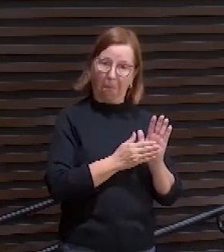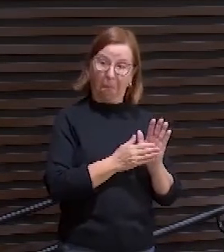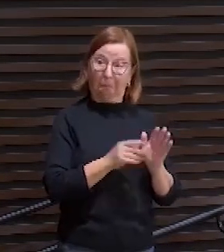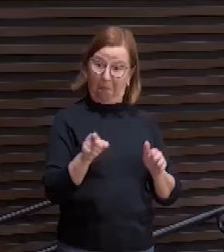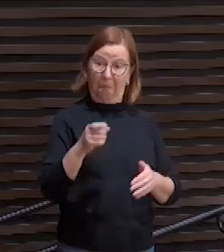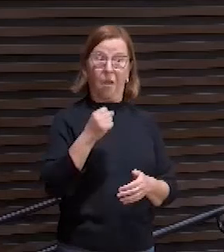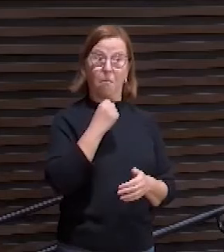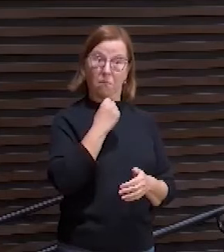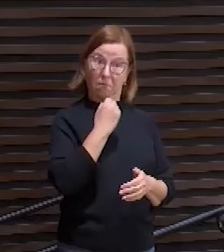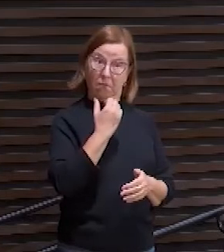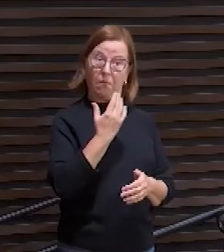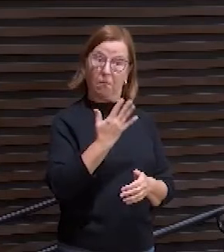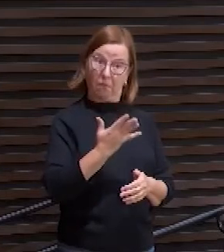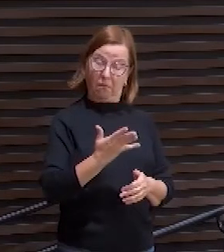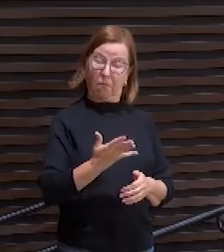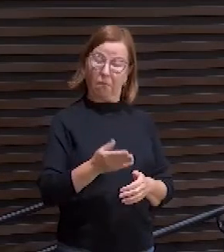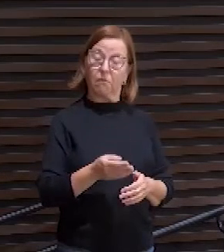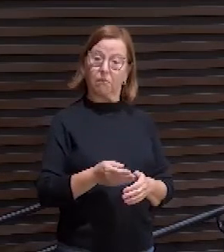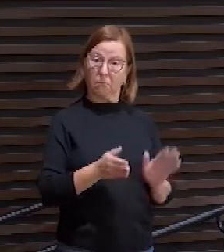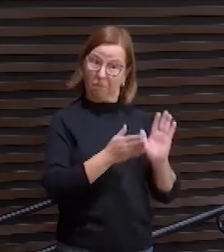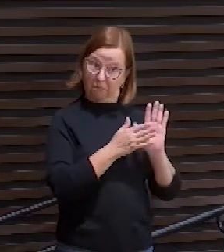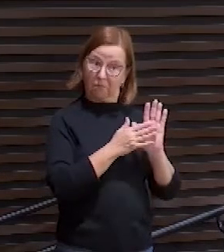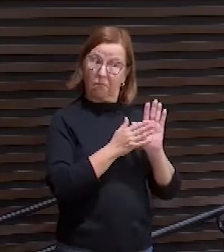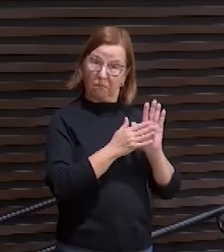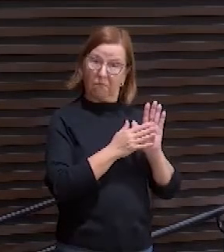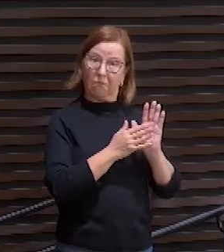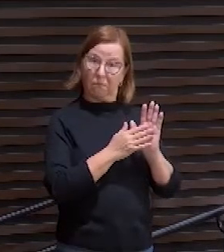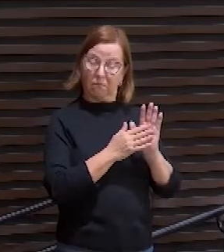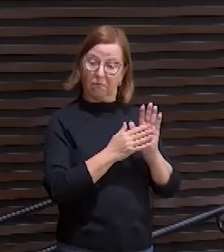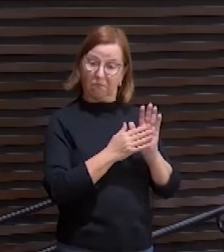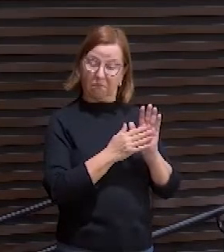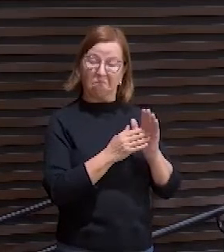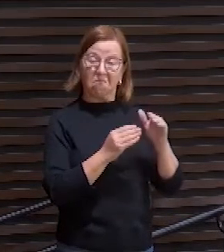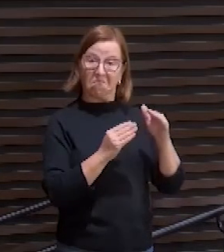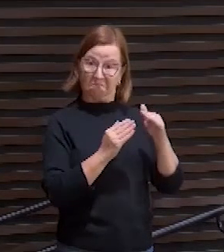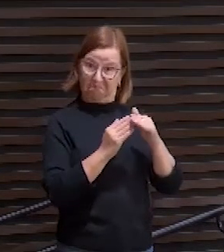bom, que rapaz top.